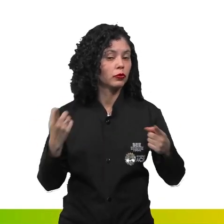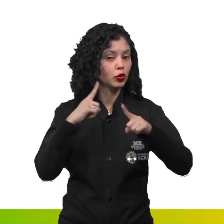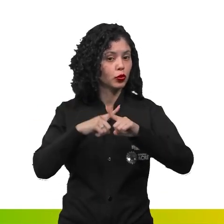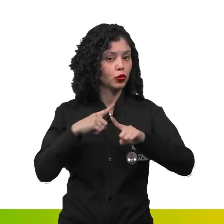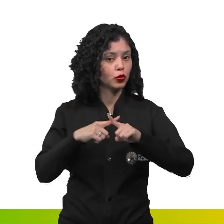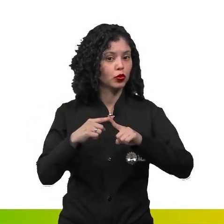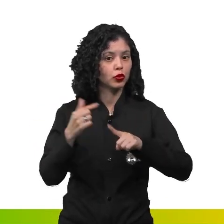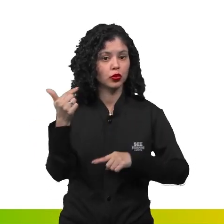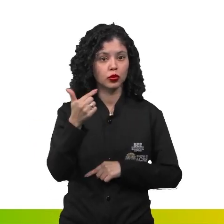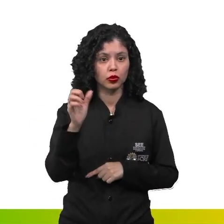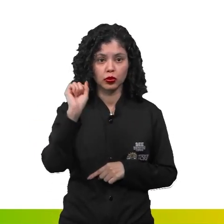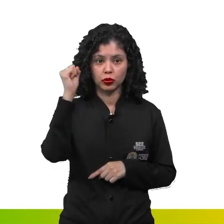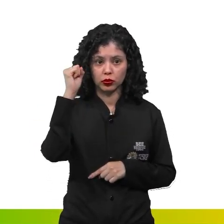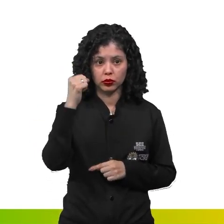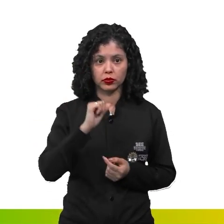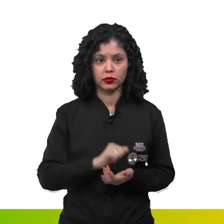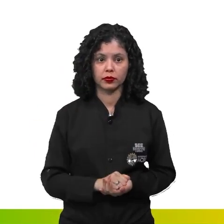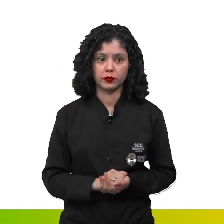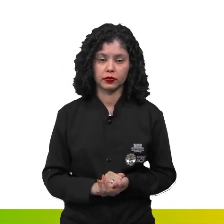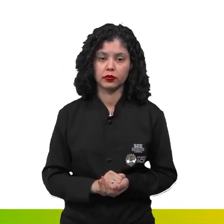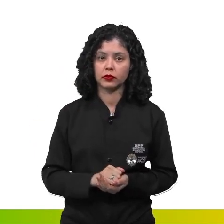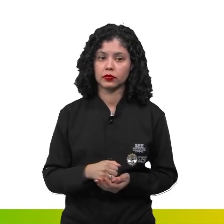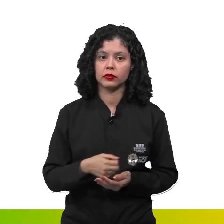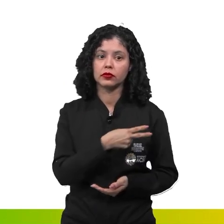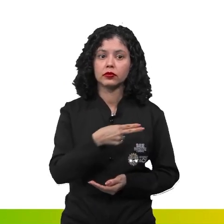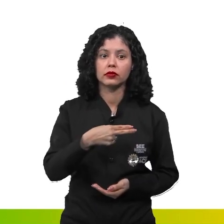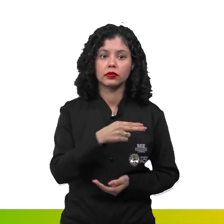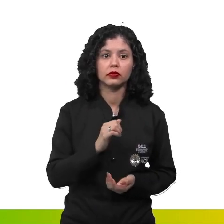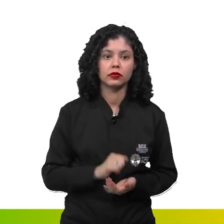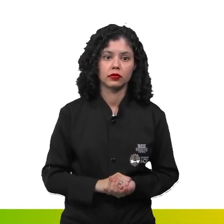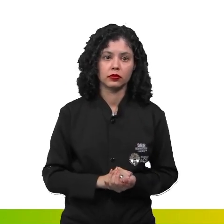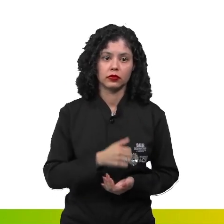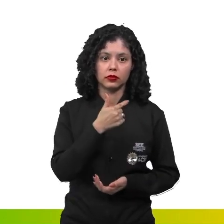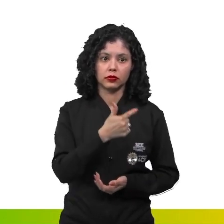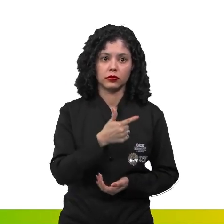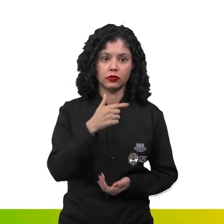2 elevado à oitava potência é igual a